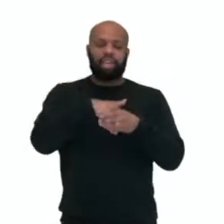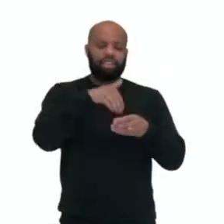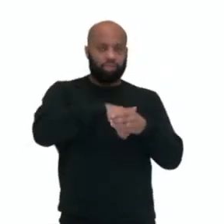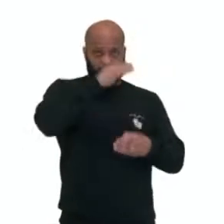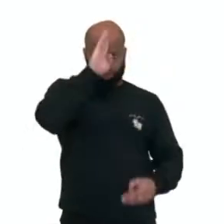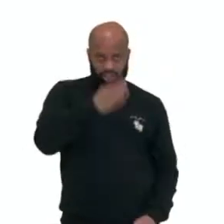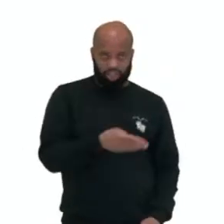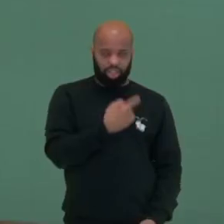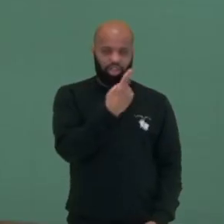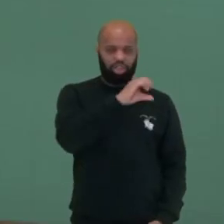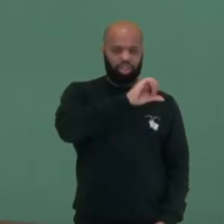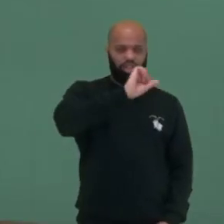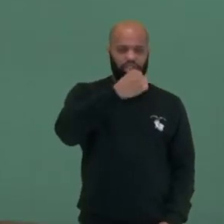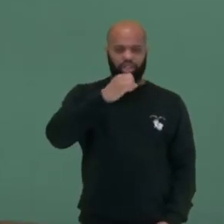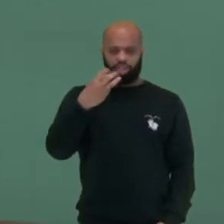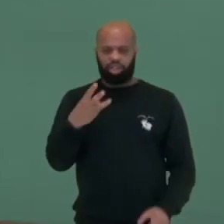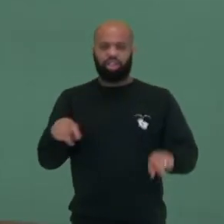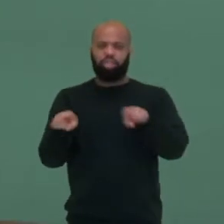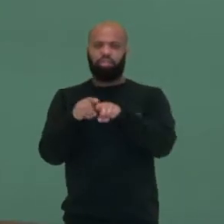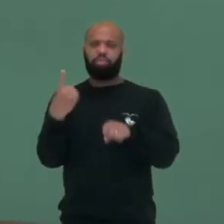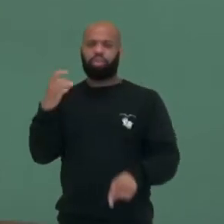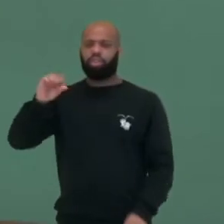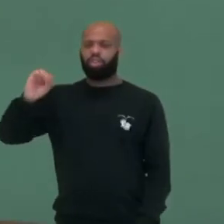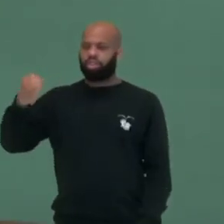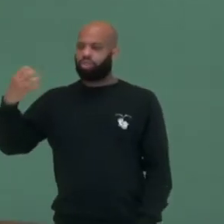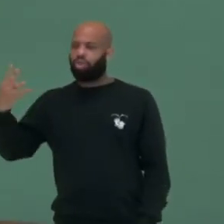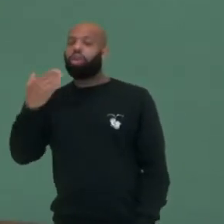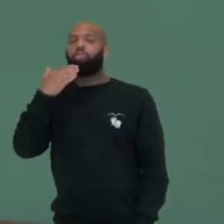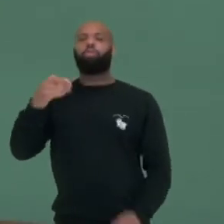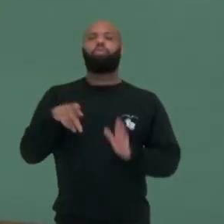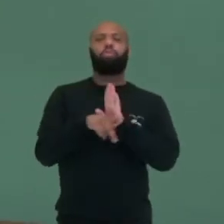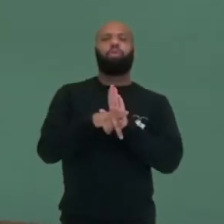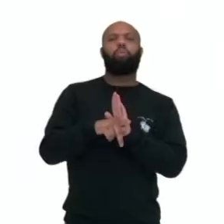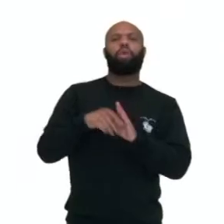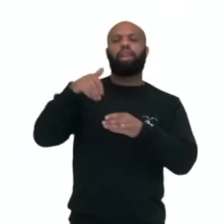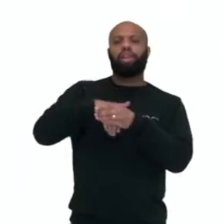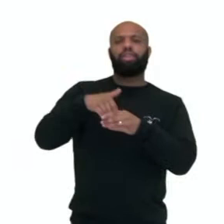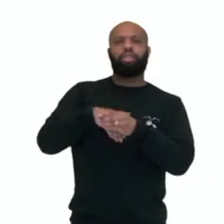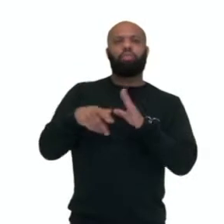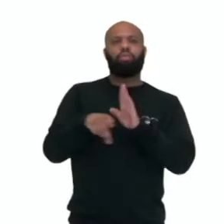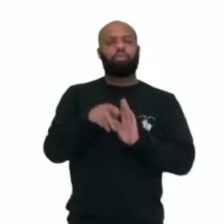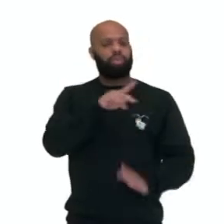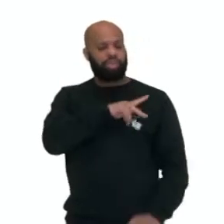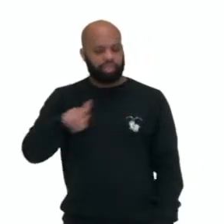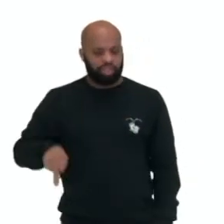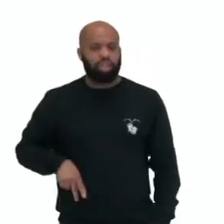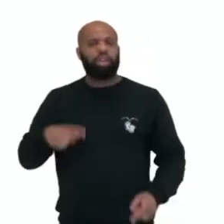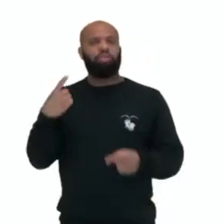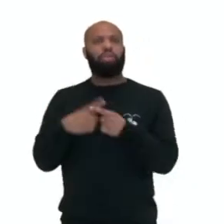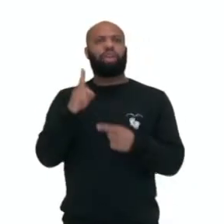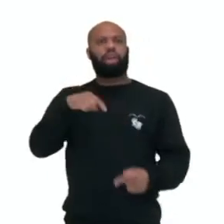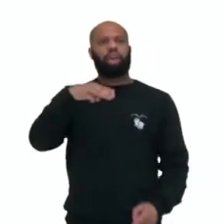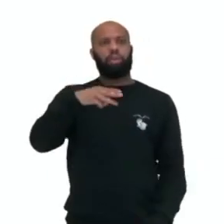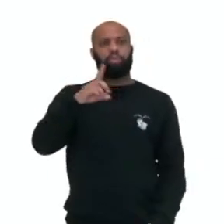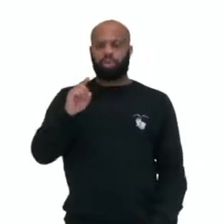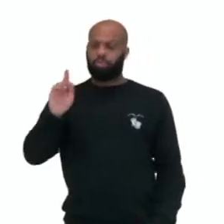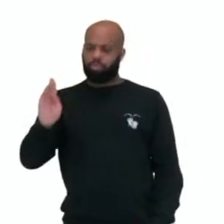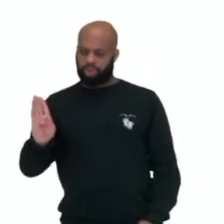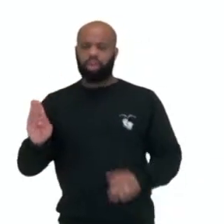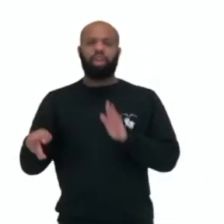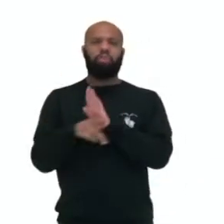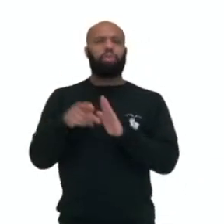anos de 83 e 84 exigia eleições para presidente, ele, que era do MDB de São Paulo,